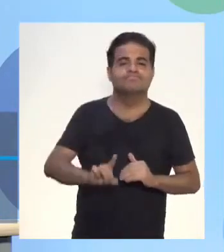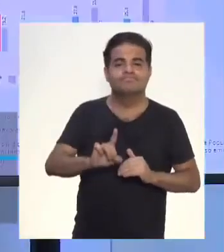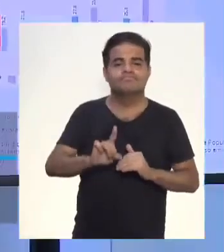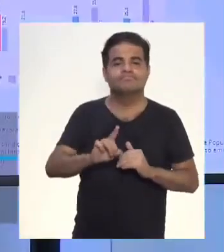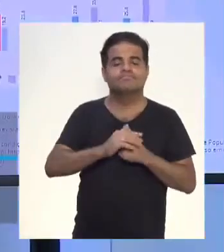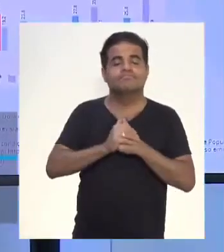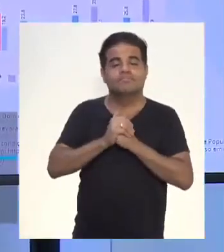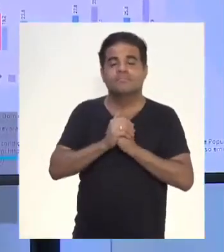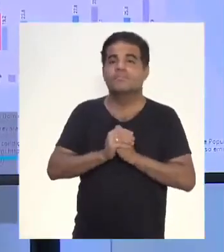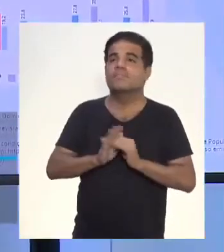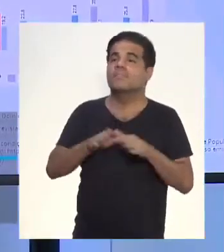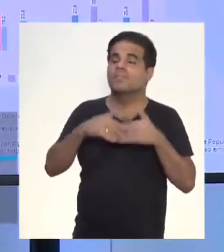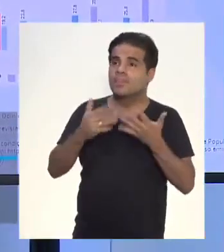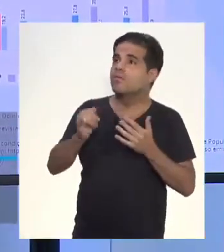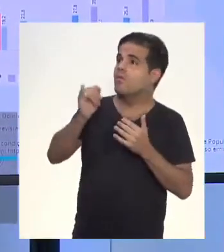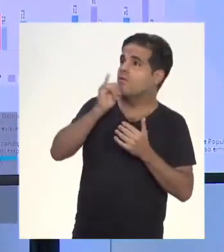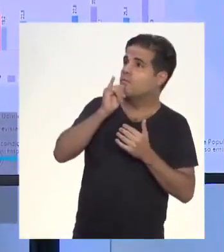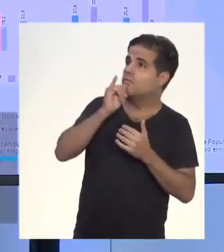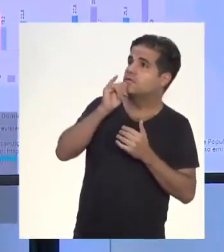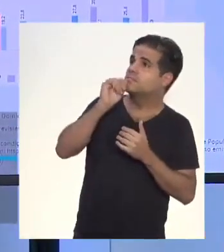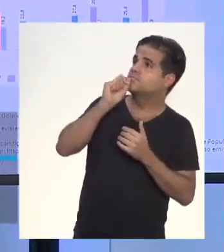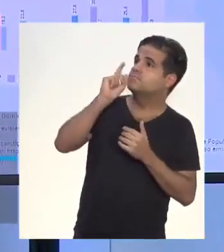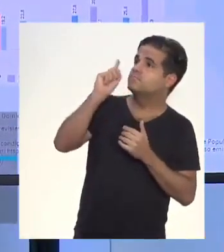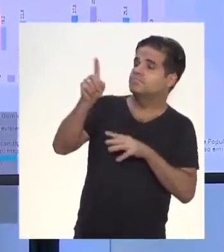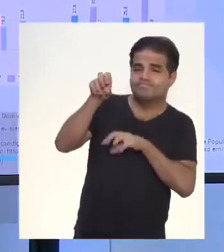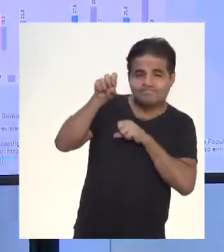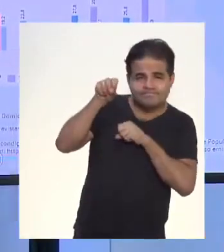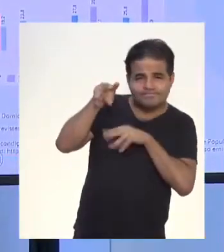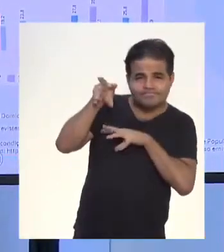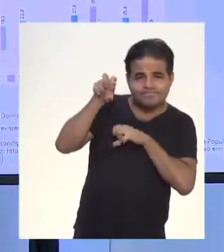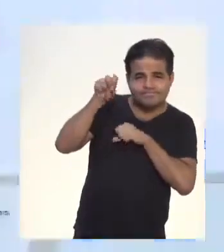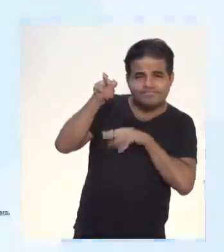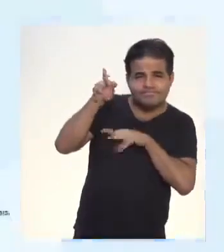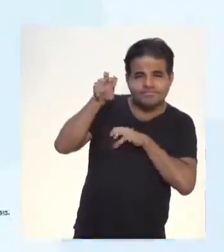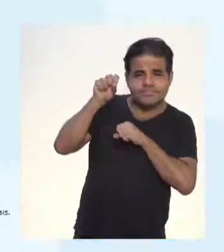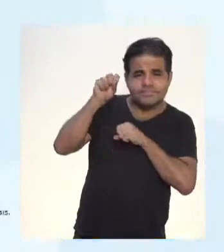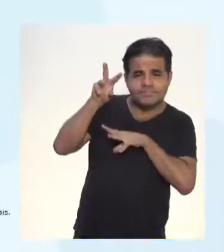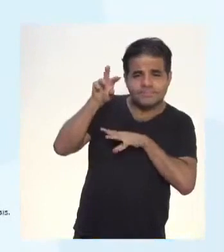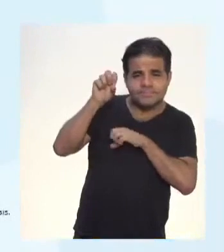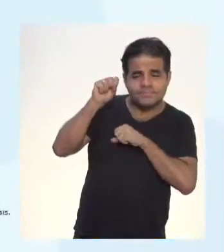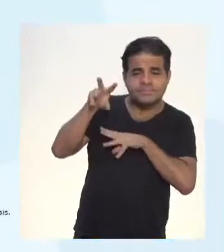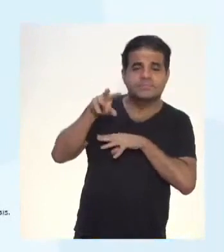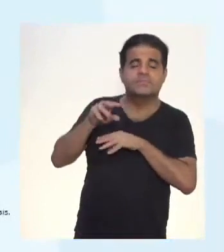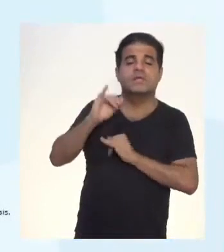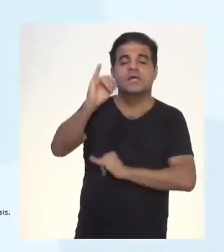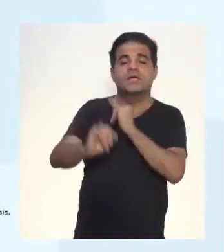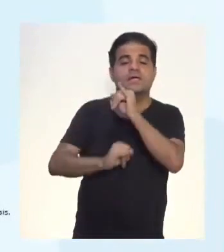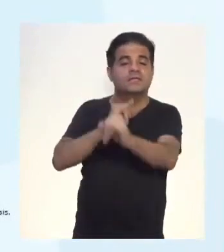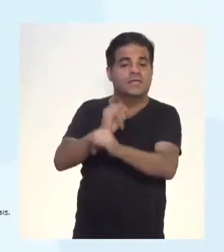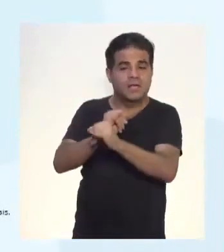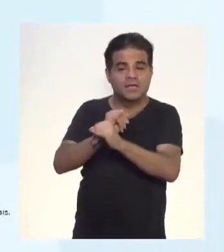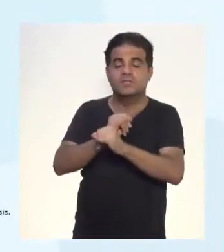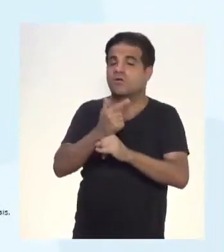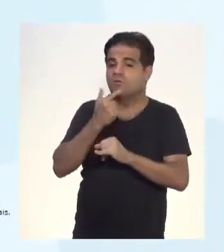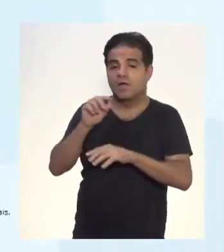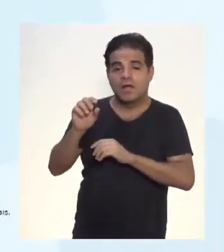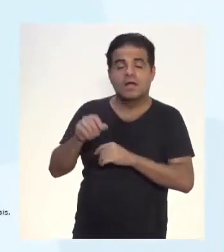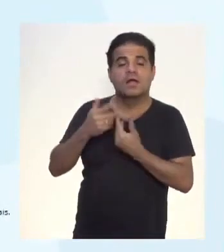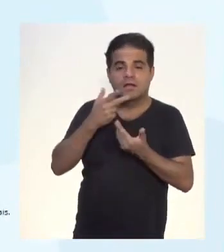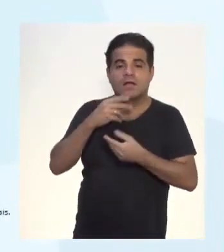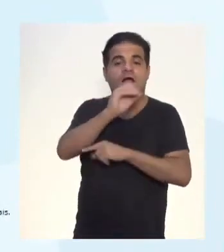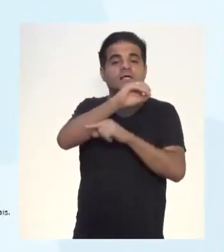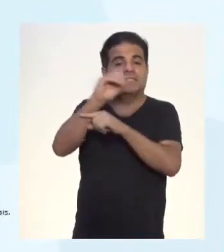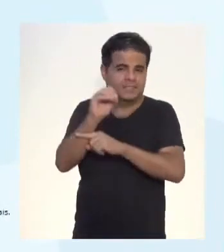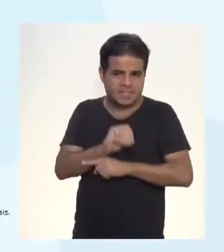Por exemplo, a gente pode ver aqui educação, né? Quer dizer, educação não, internet. Porque quando a gente fala sobre centro de mídias, a